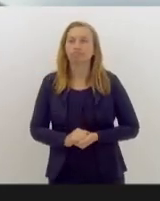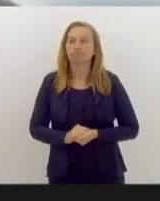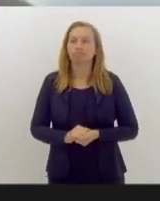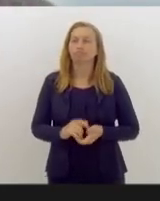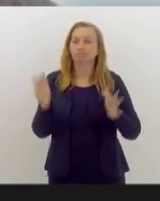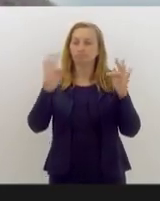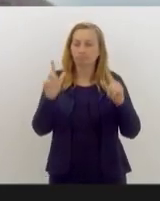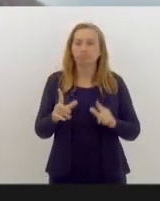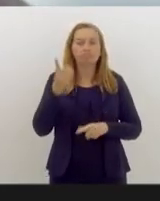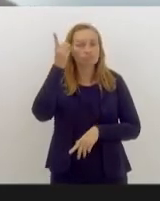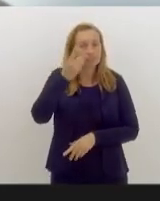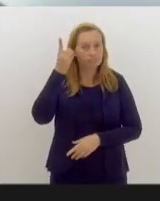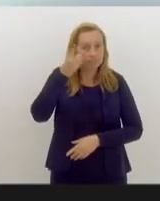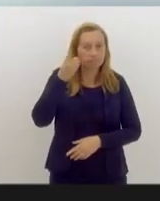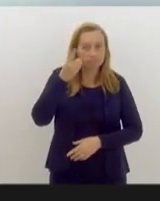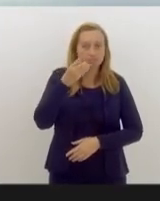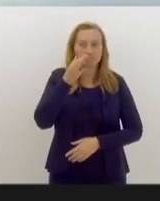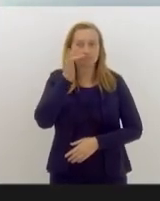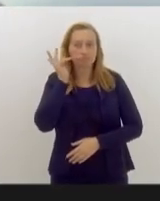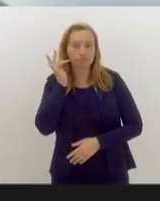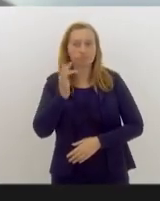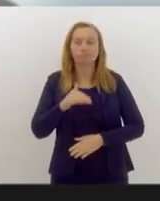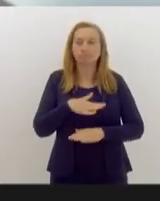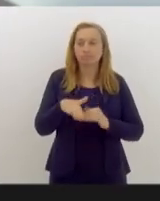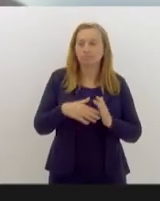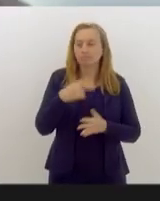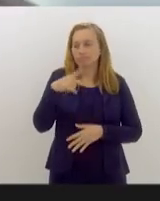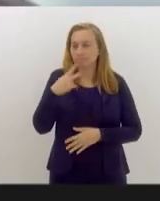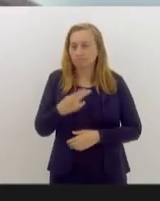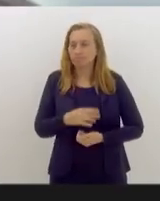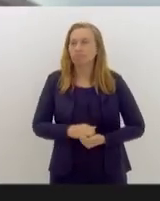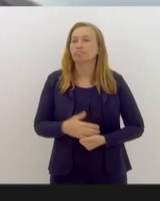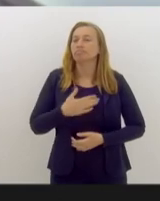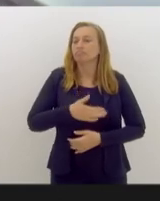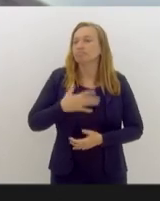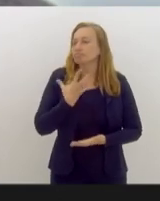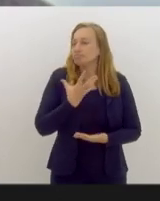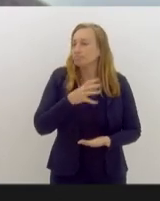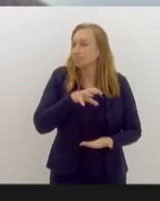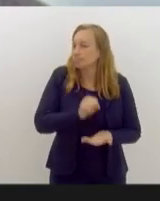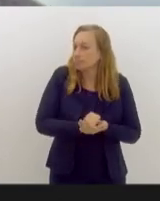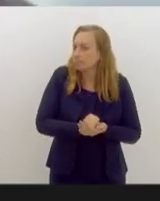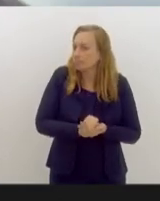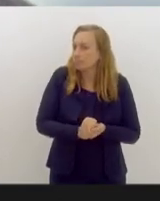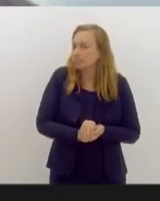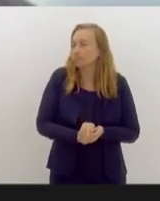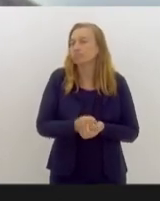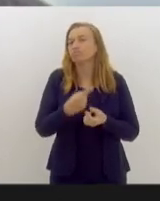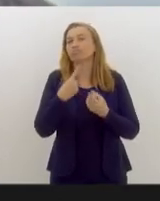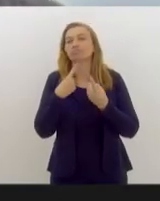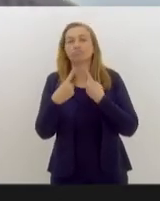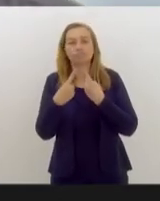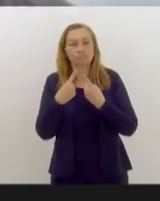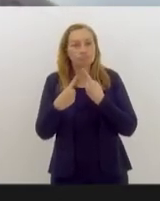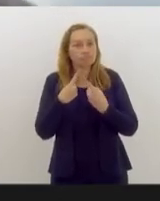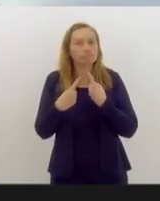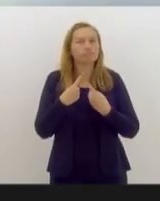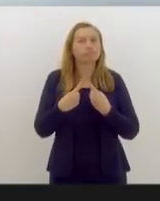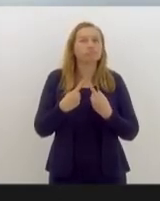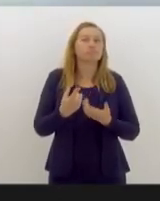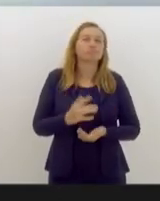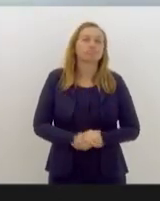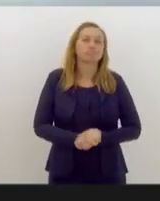deputado Flávio, com todas as falas que me antecederam. Eu só gostaria de registrar que a gente discute